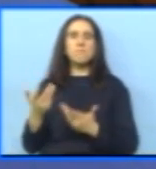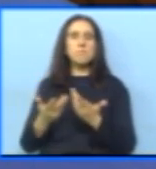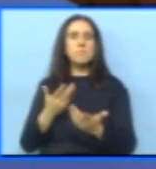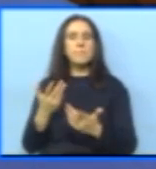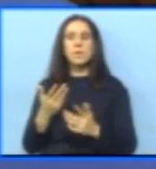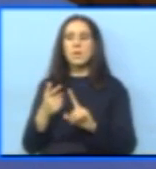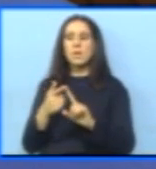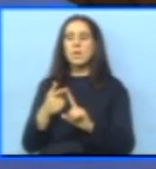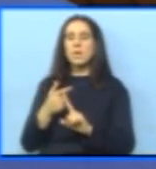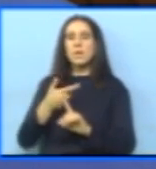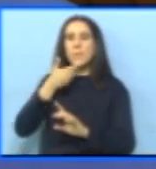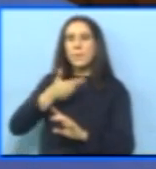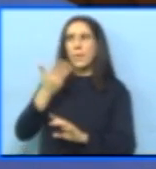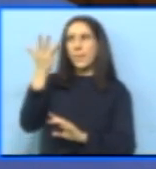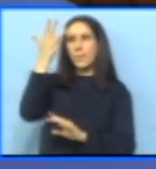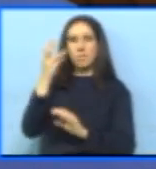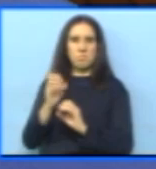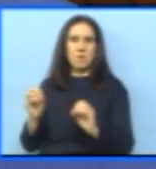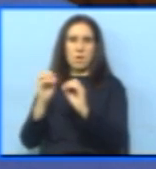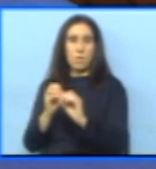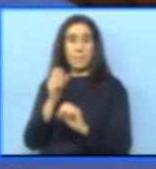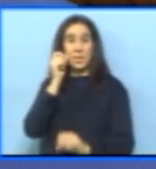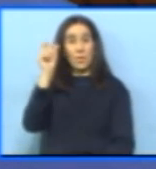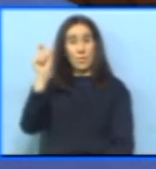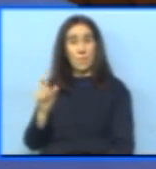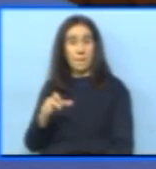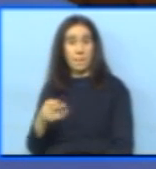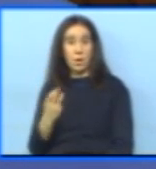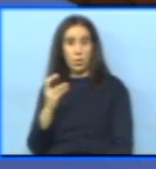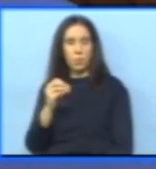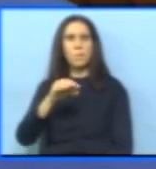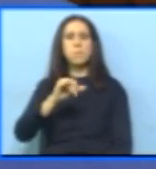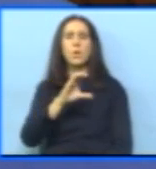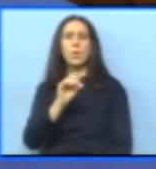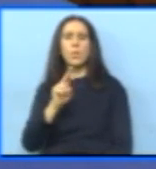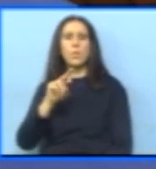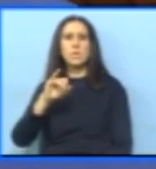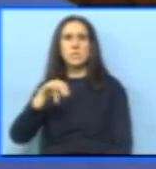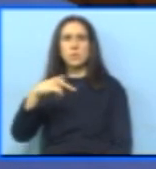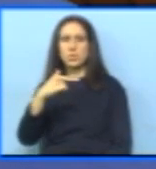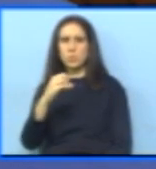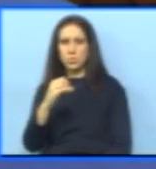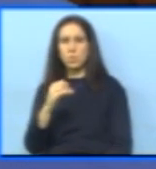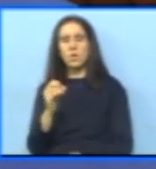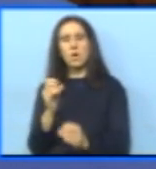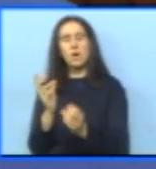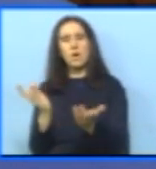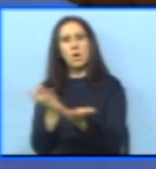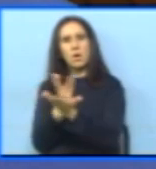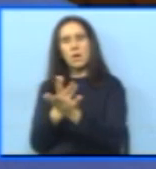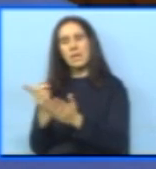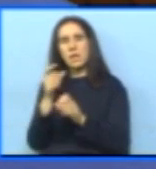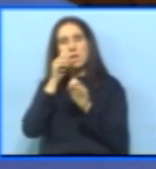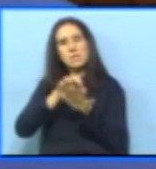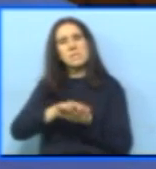das elites. Aliás, Paulo tem em Corinto encontra em Corinto uma das maiores dificuldades na expansão da sua